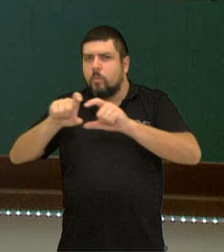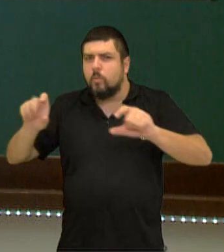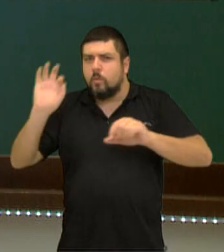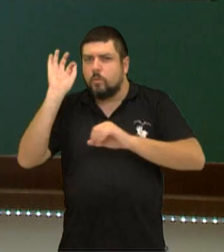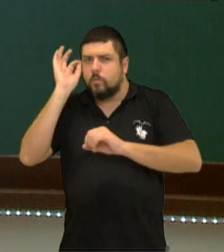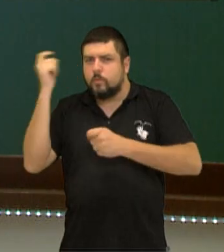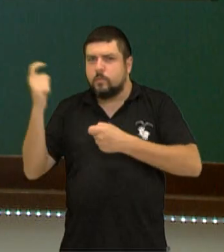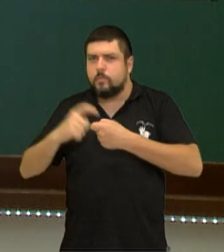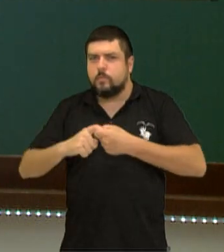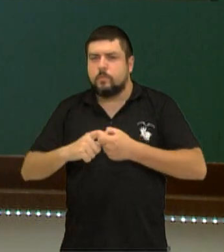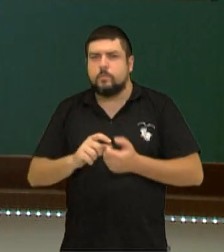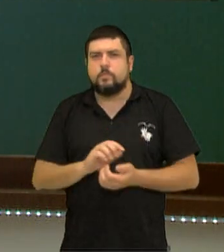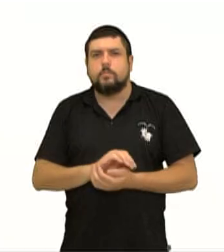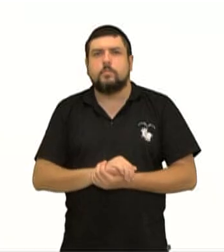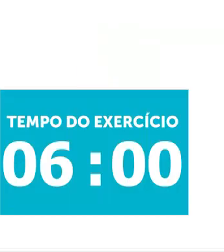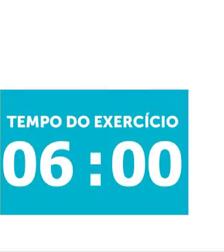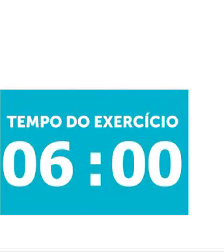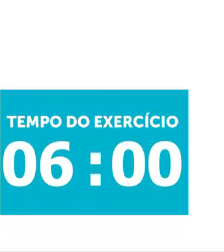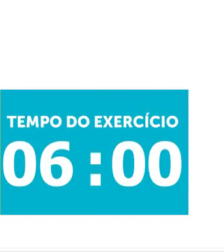já voltamos.